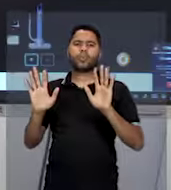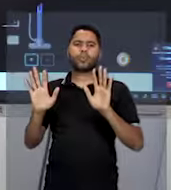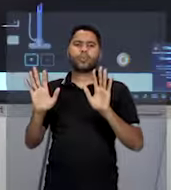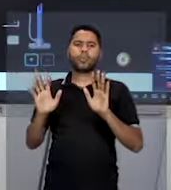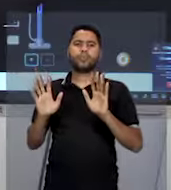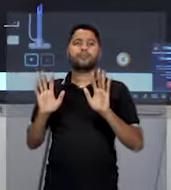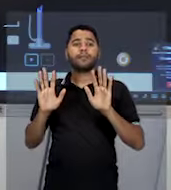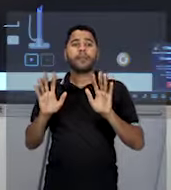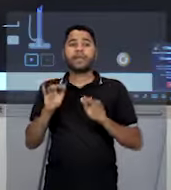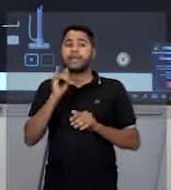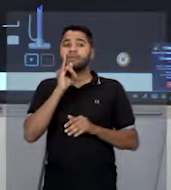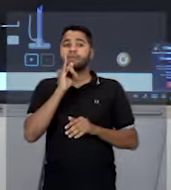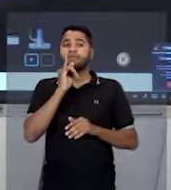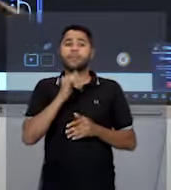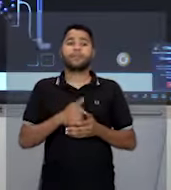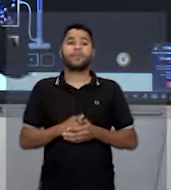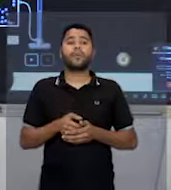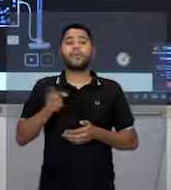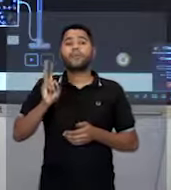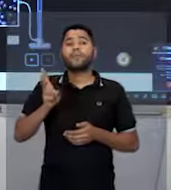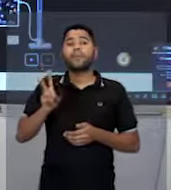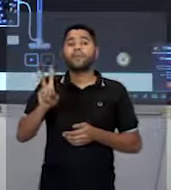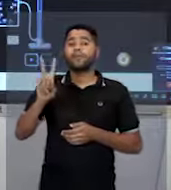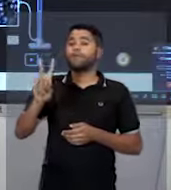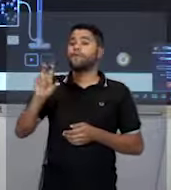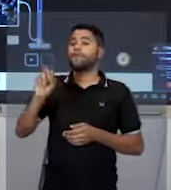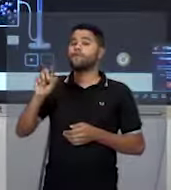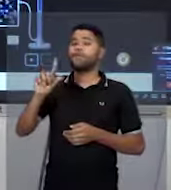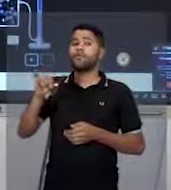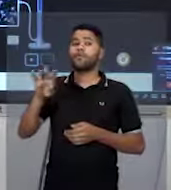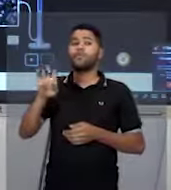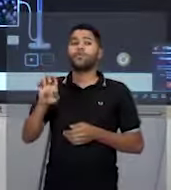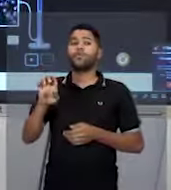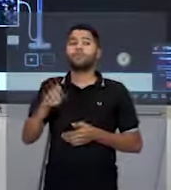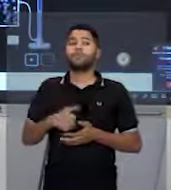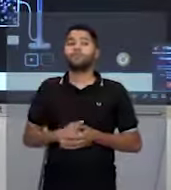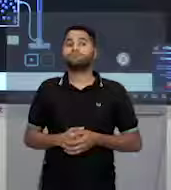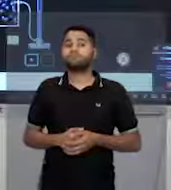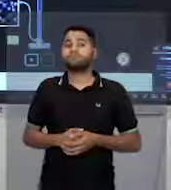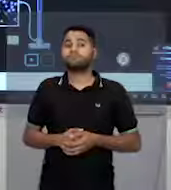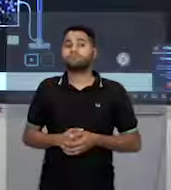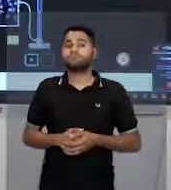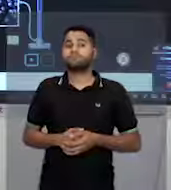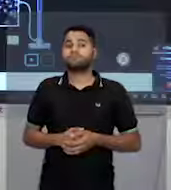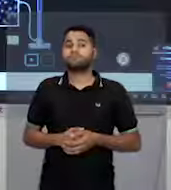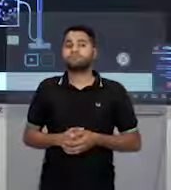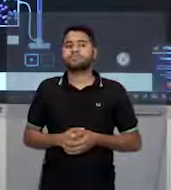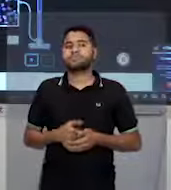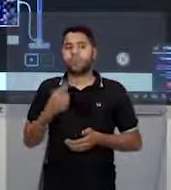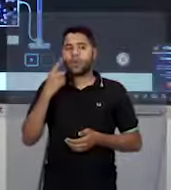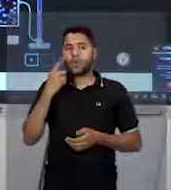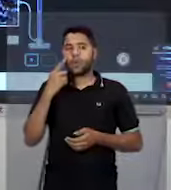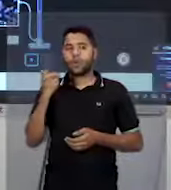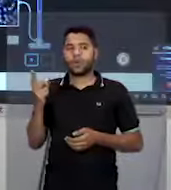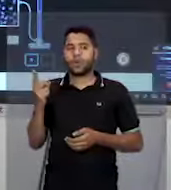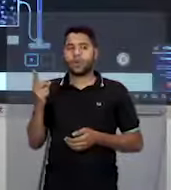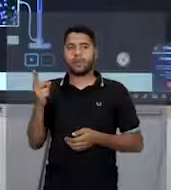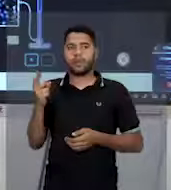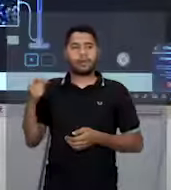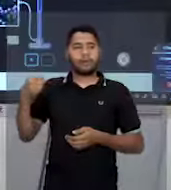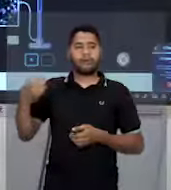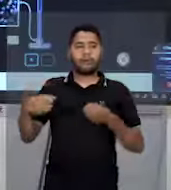constante. Mas e se eu quiser manter o meu volume constante? O que eu faço? Repara que a minha alcinha